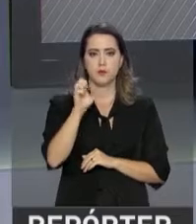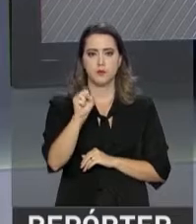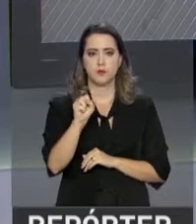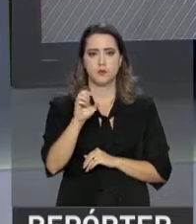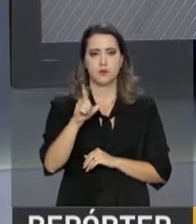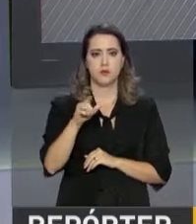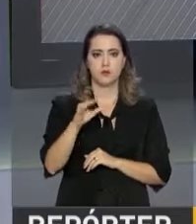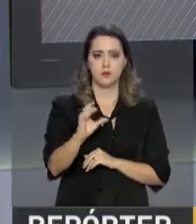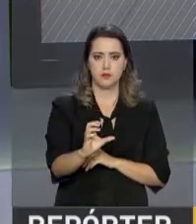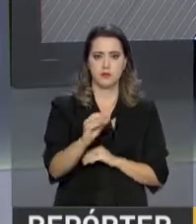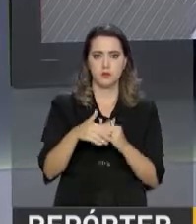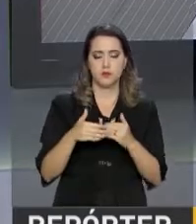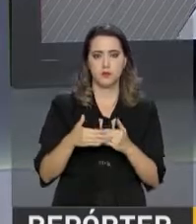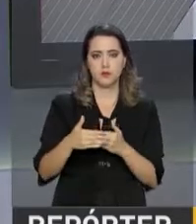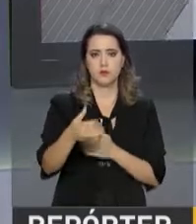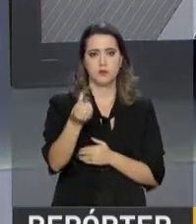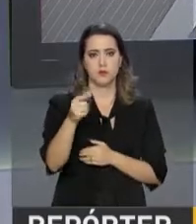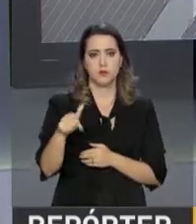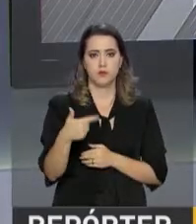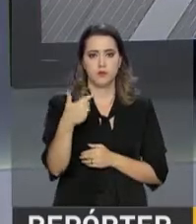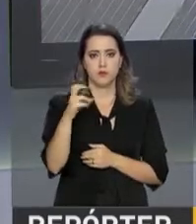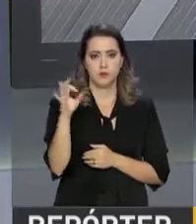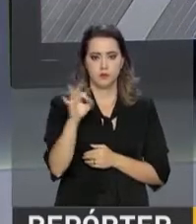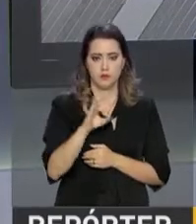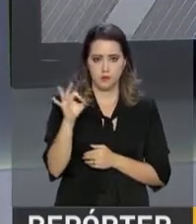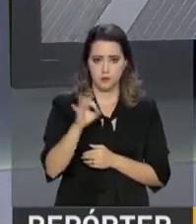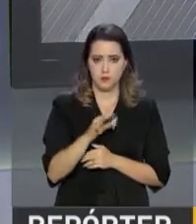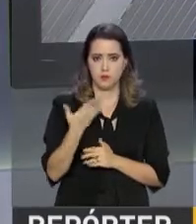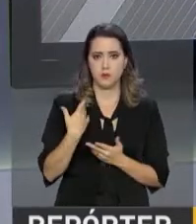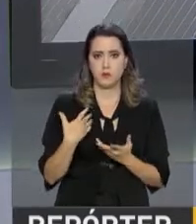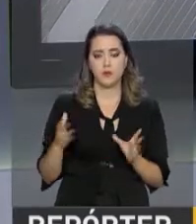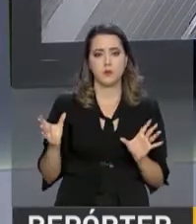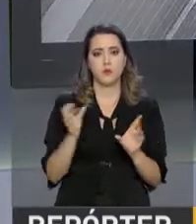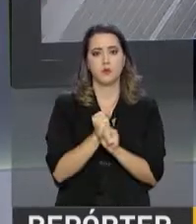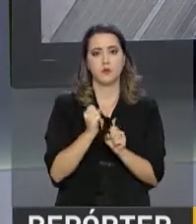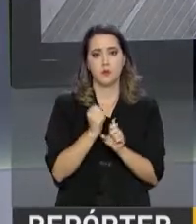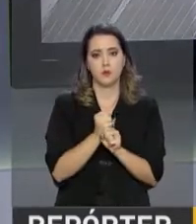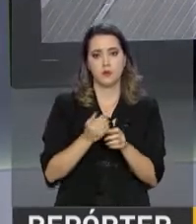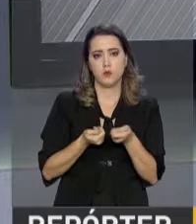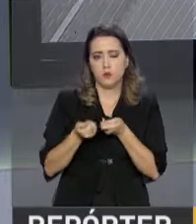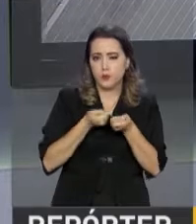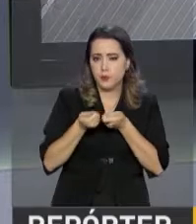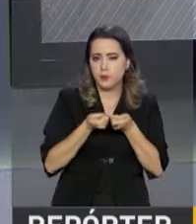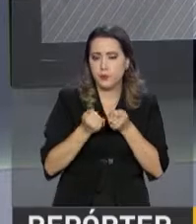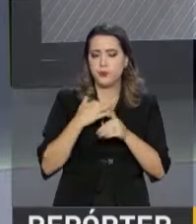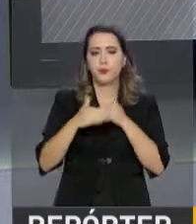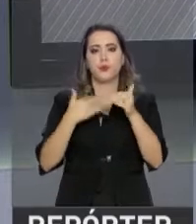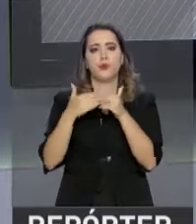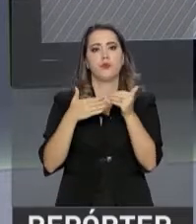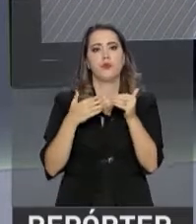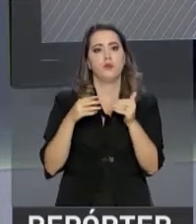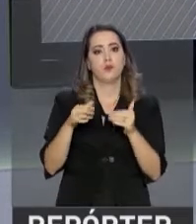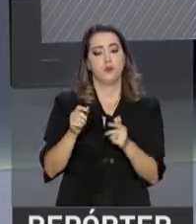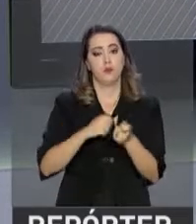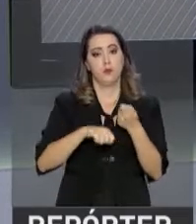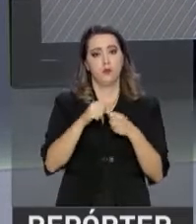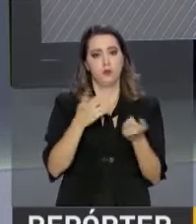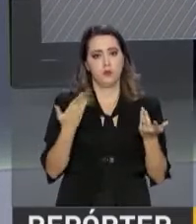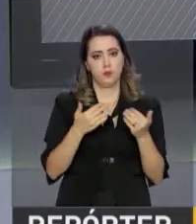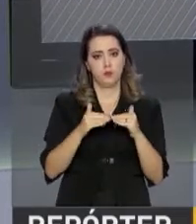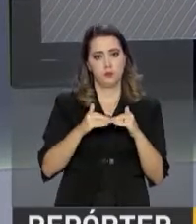de juros a selic continua em 6,25 por cento do mercado mercado ajustou ainda a expectativa de crescimento da economia